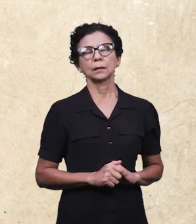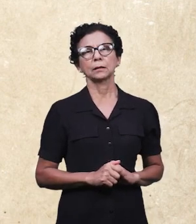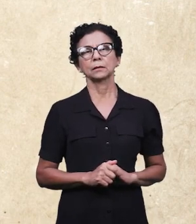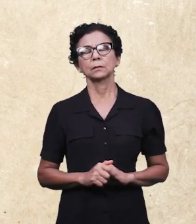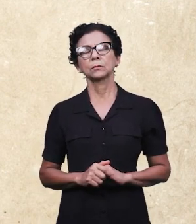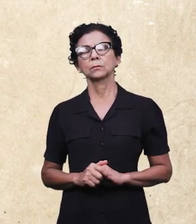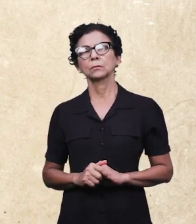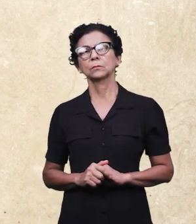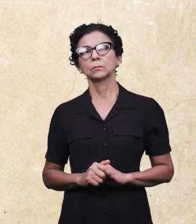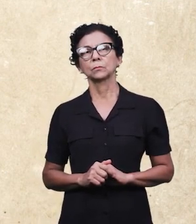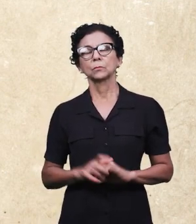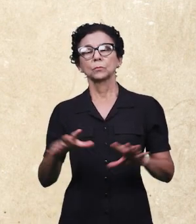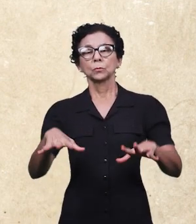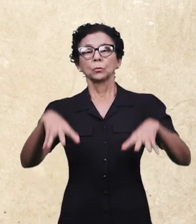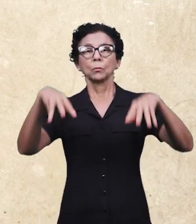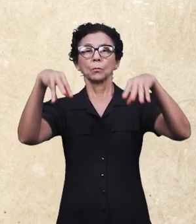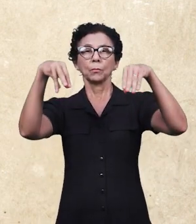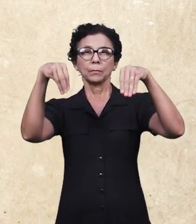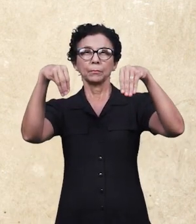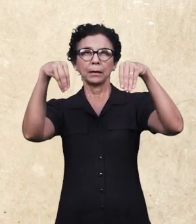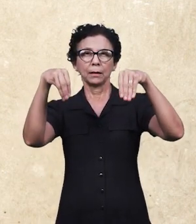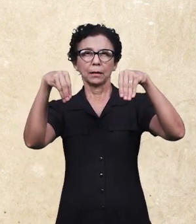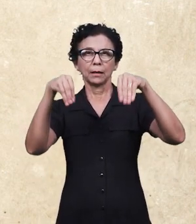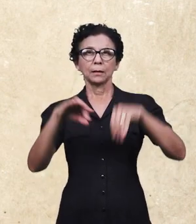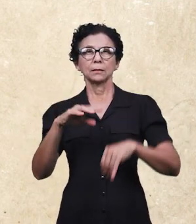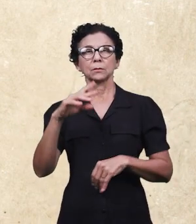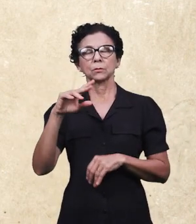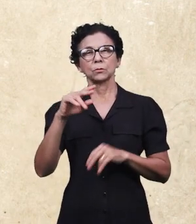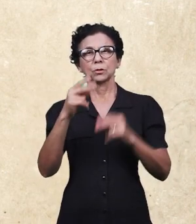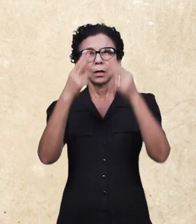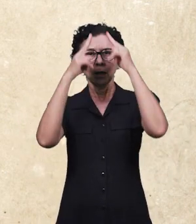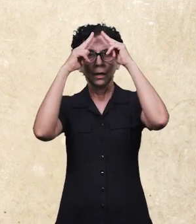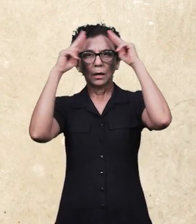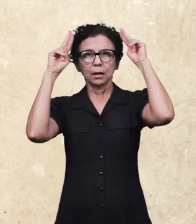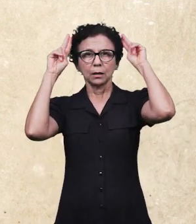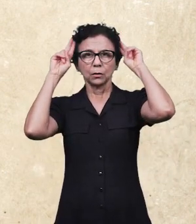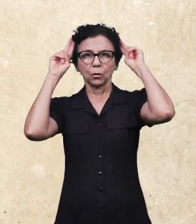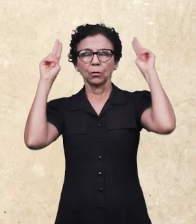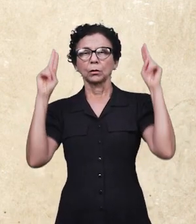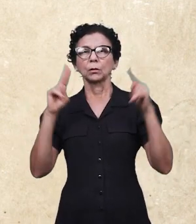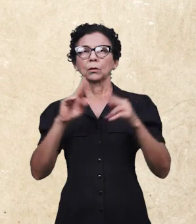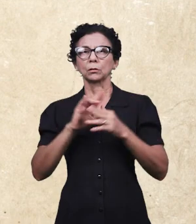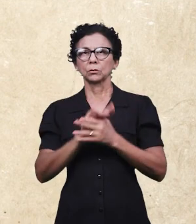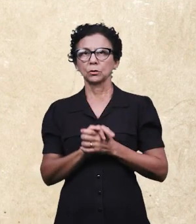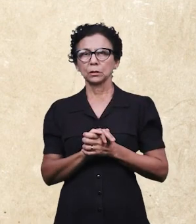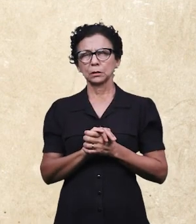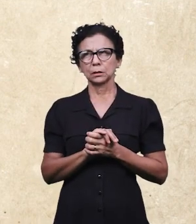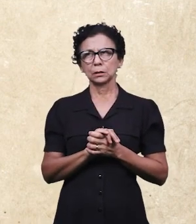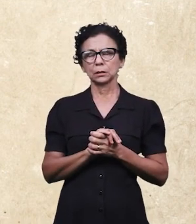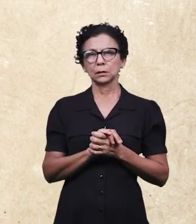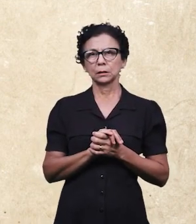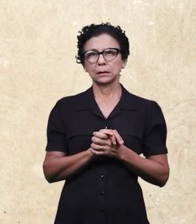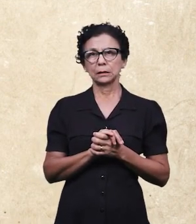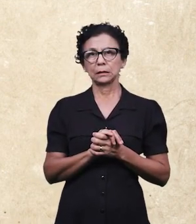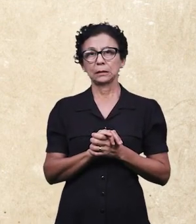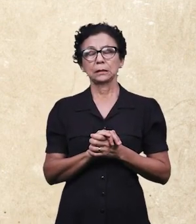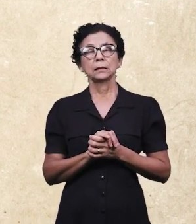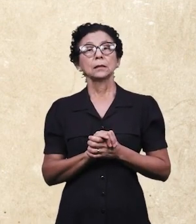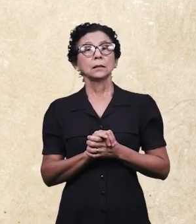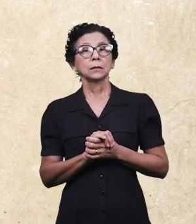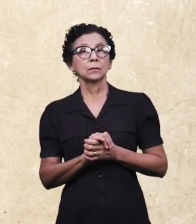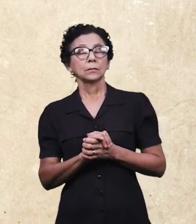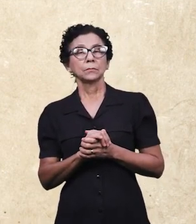tempo, depois do governo de Herodes o Grande, ele se tornou um quartel.